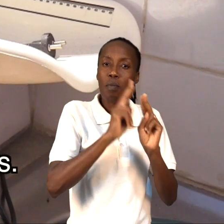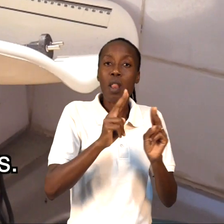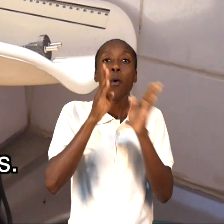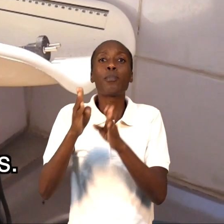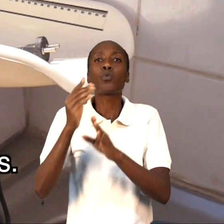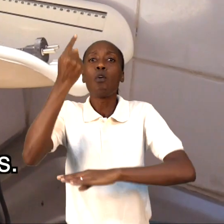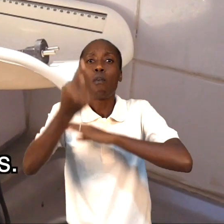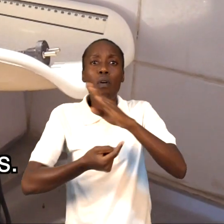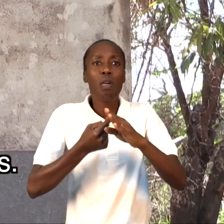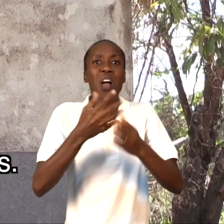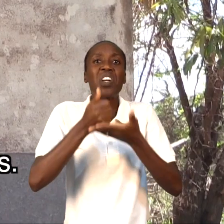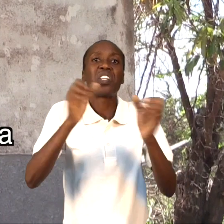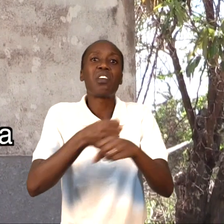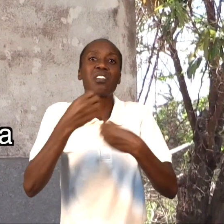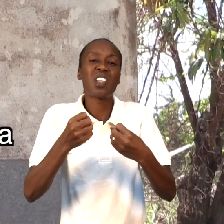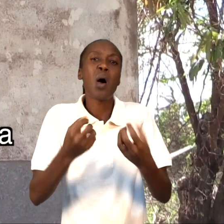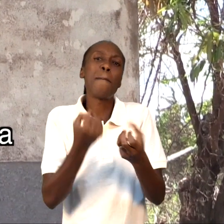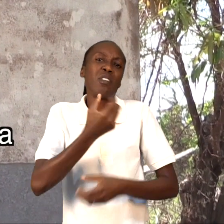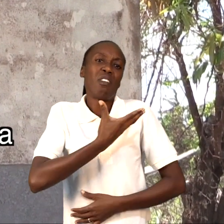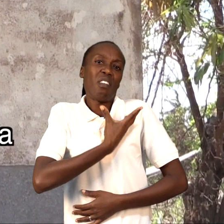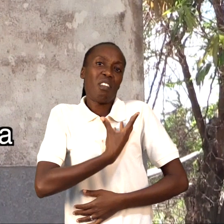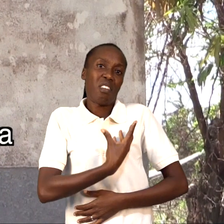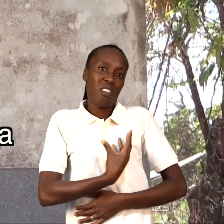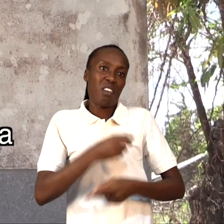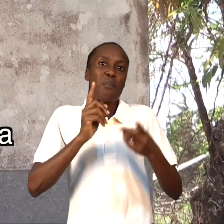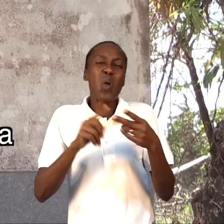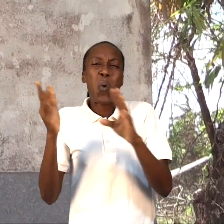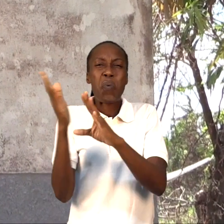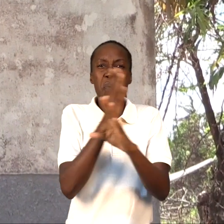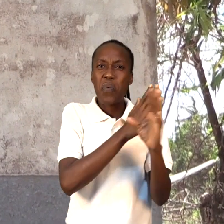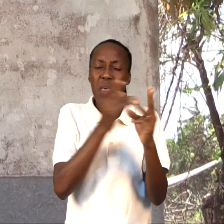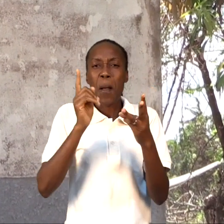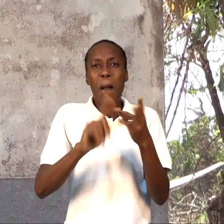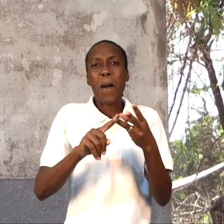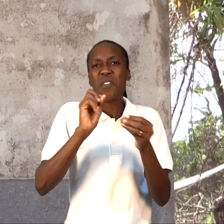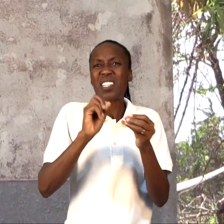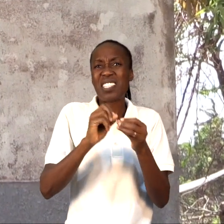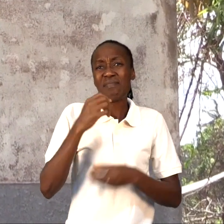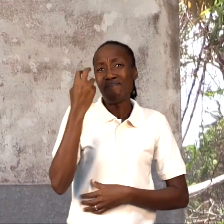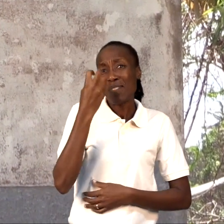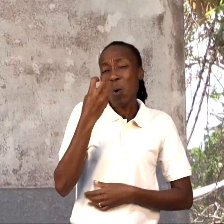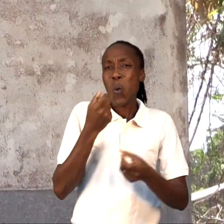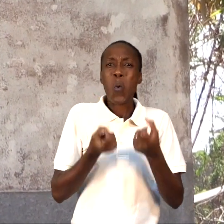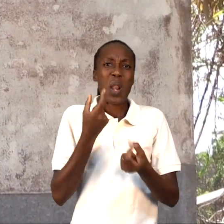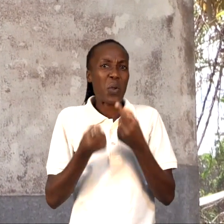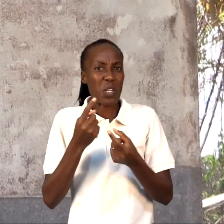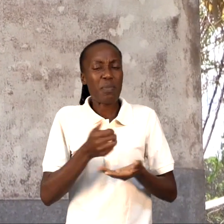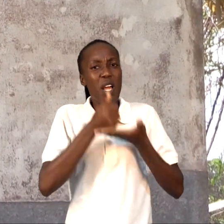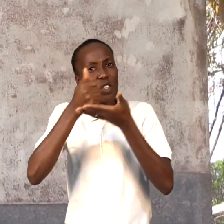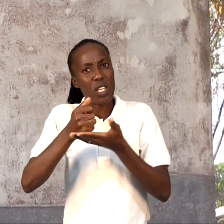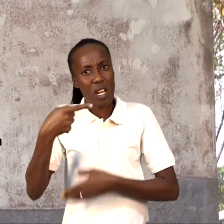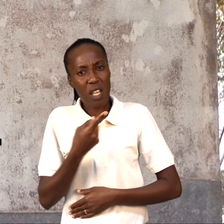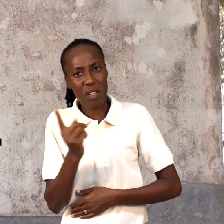continuar com as consultas normais. Seria doloroso chegar e voltar sem ser atendido, né? Mesmo que seja, aconteça esse vento ou